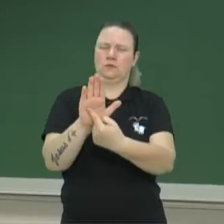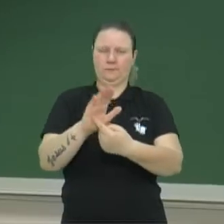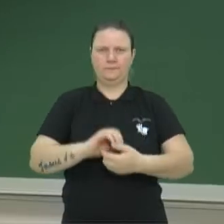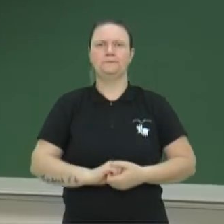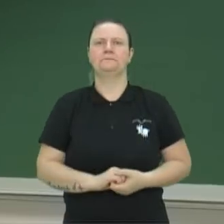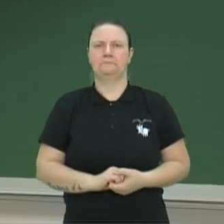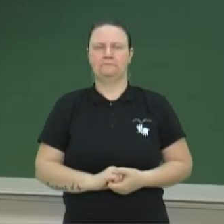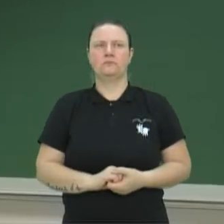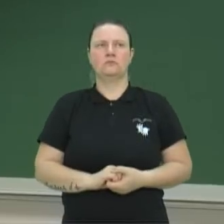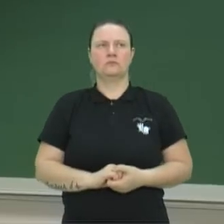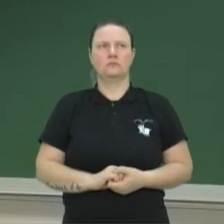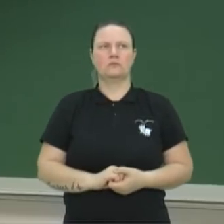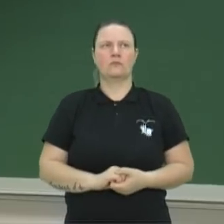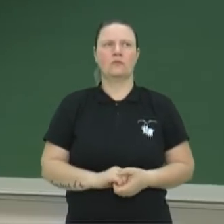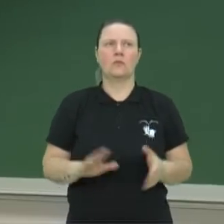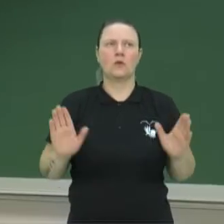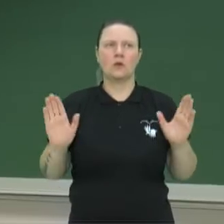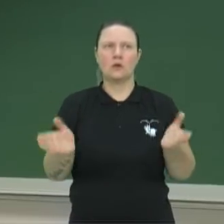aqui,